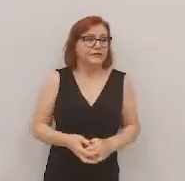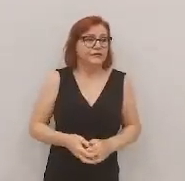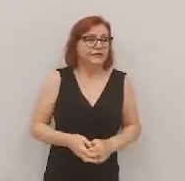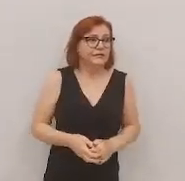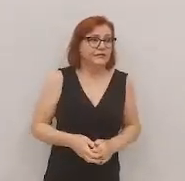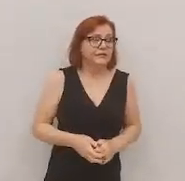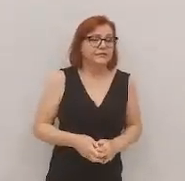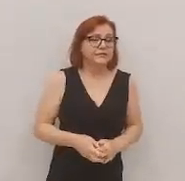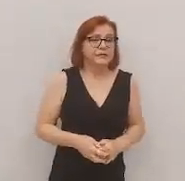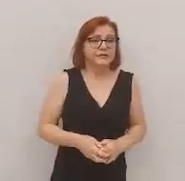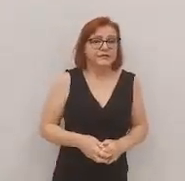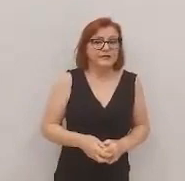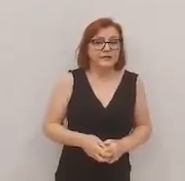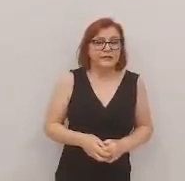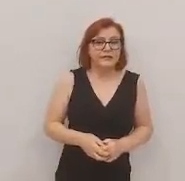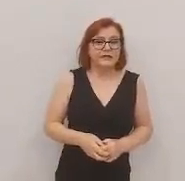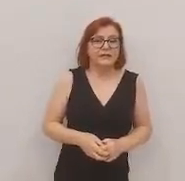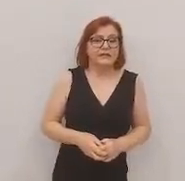acusar,